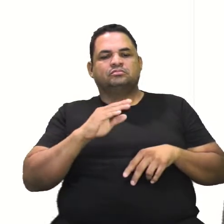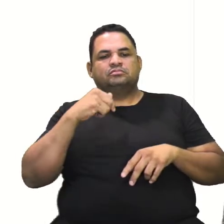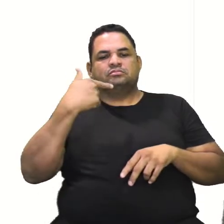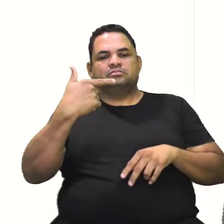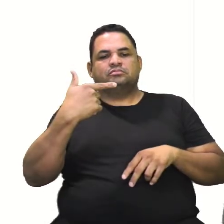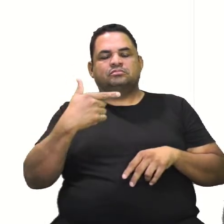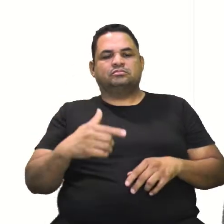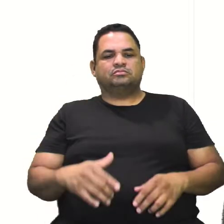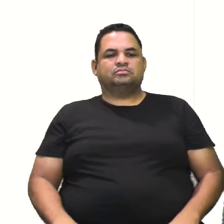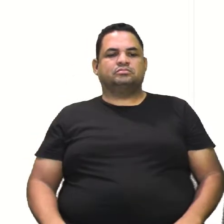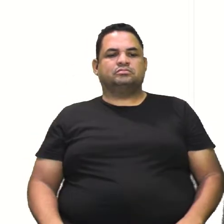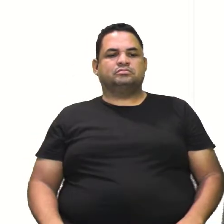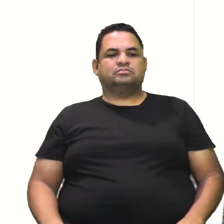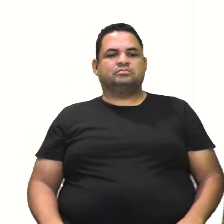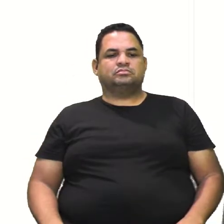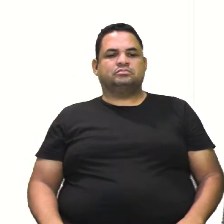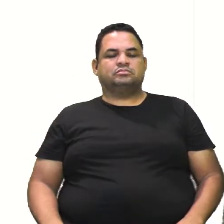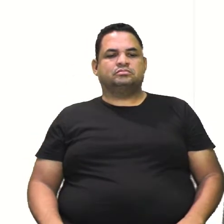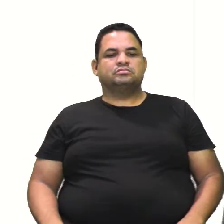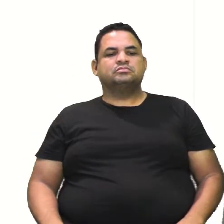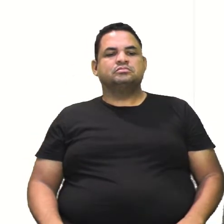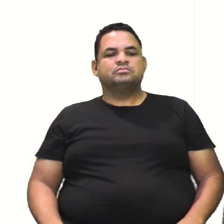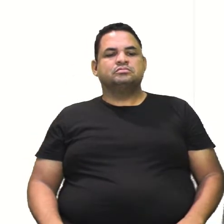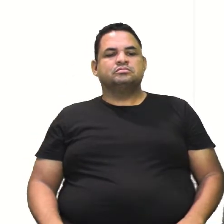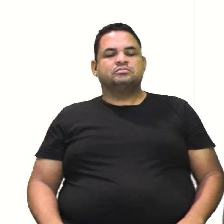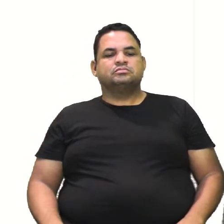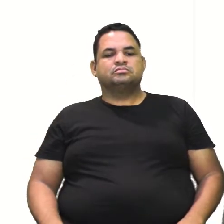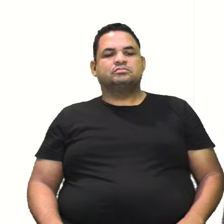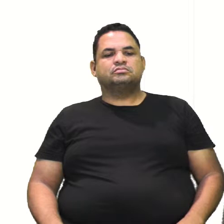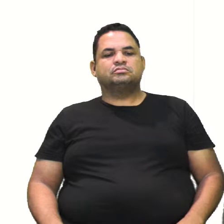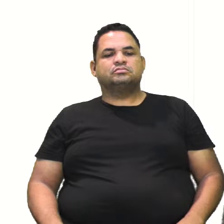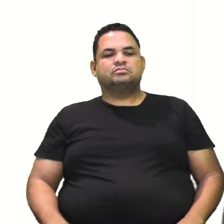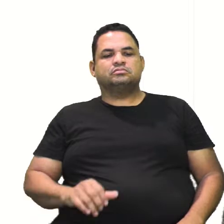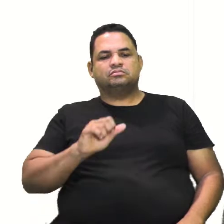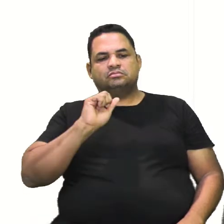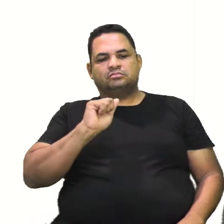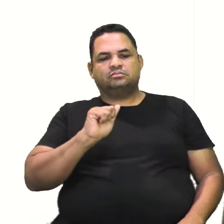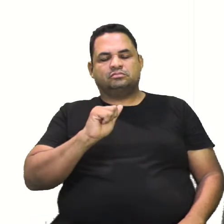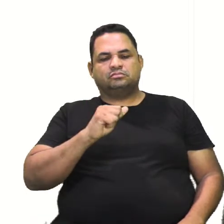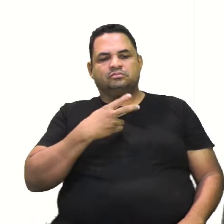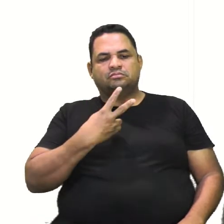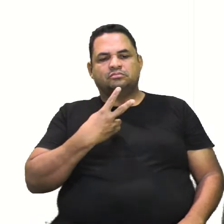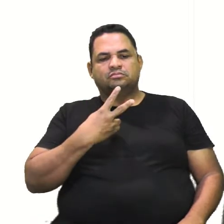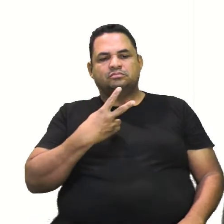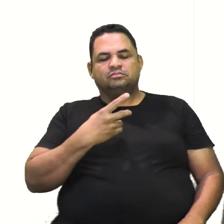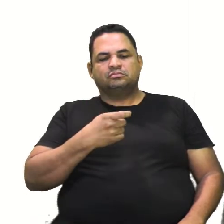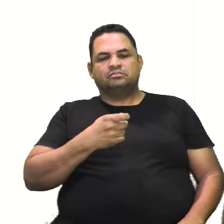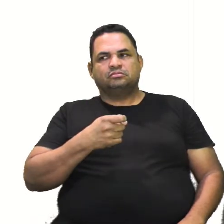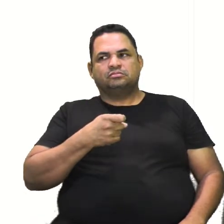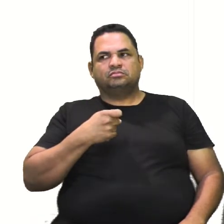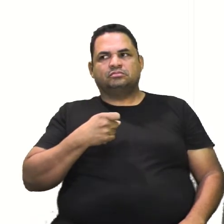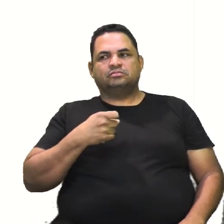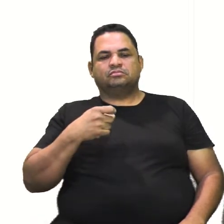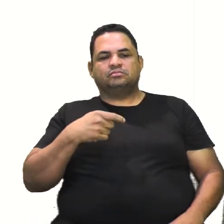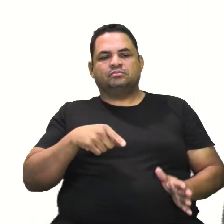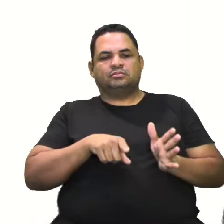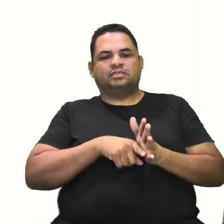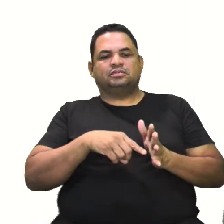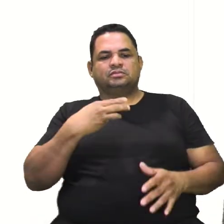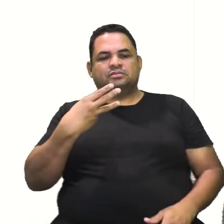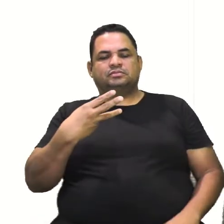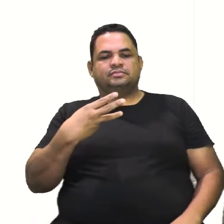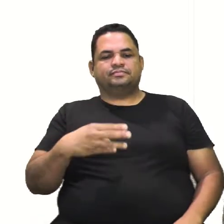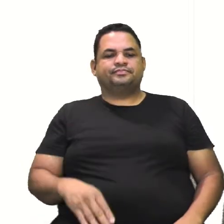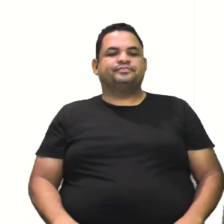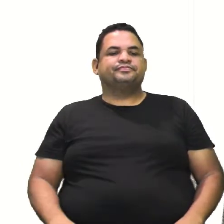B ao quadrado. A distância vai ser, quem é o A? O A é 2. Quem é o X do ponto? Menos